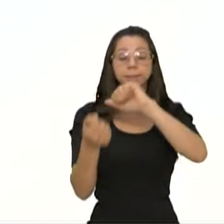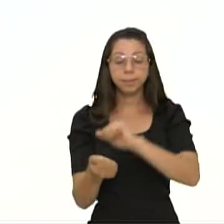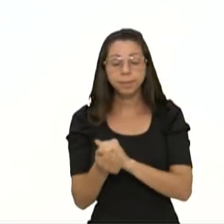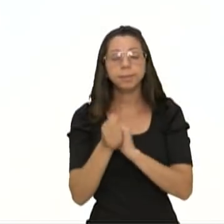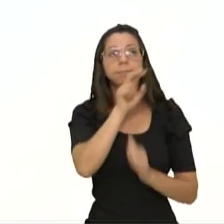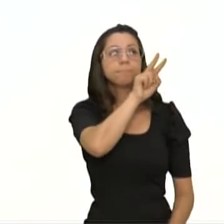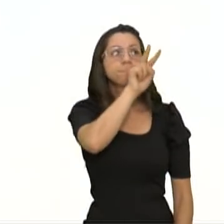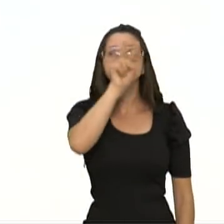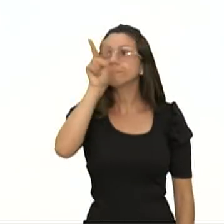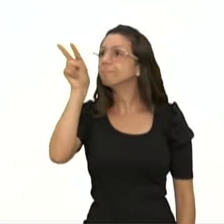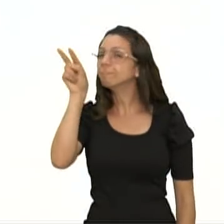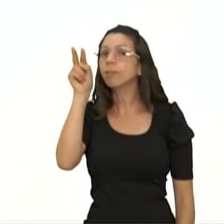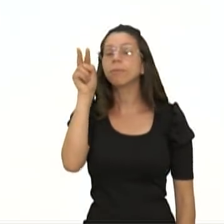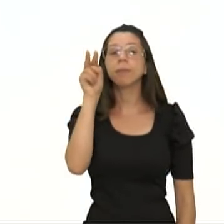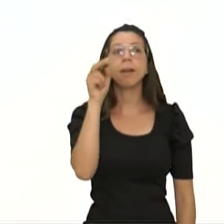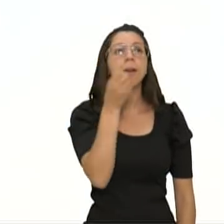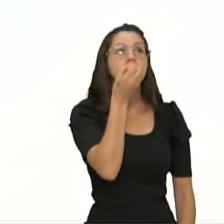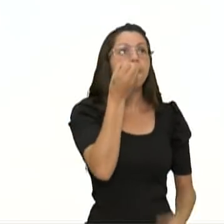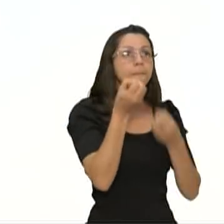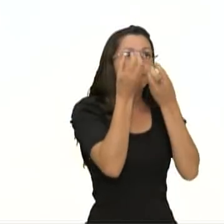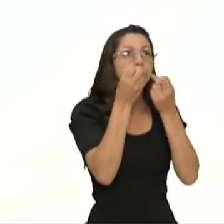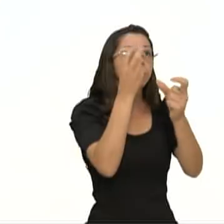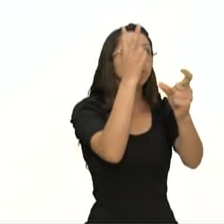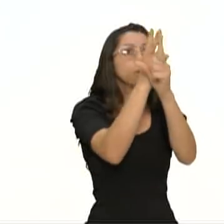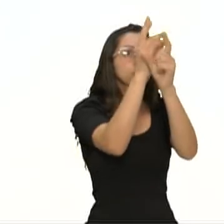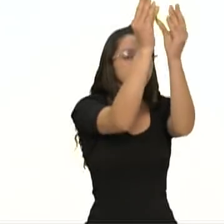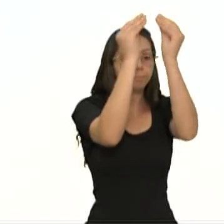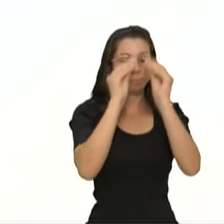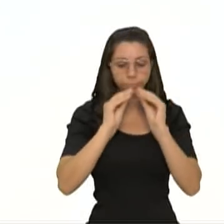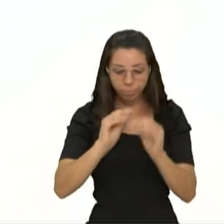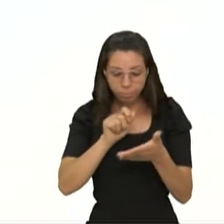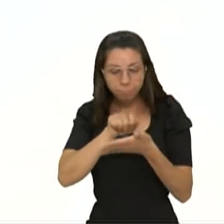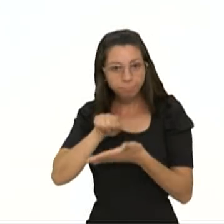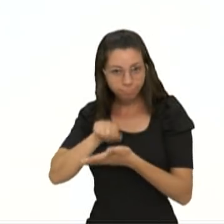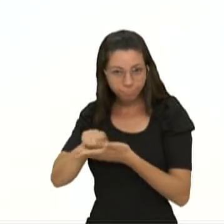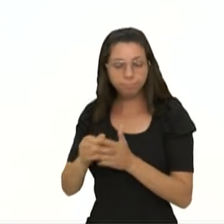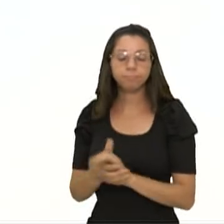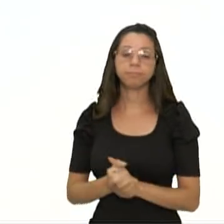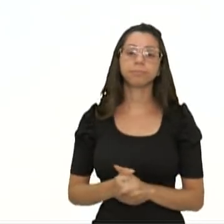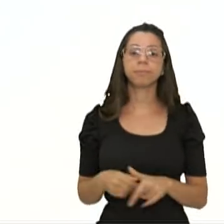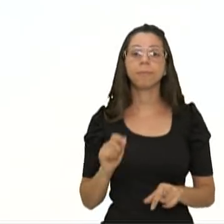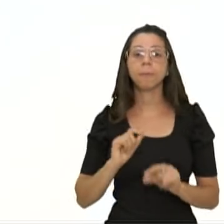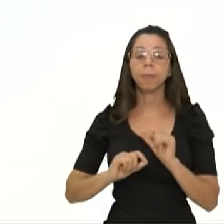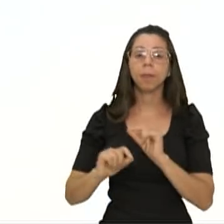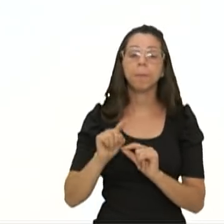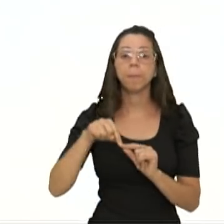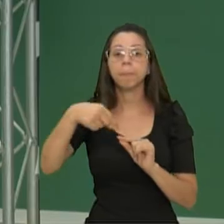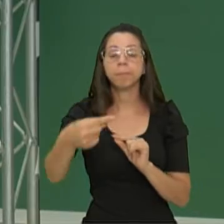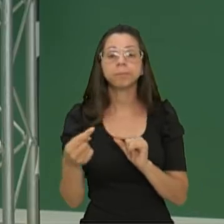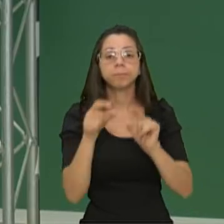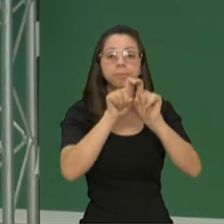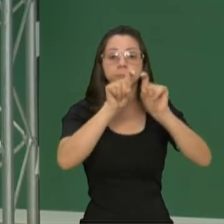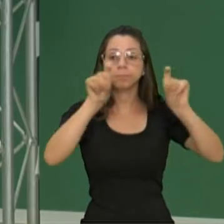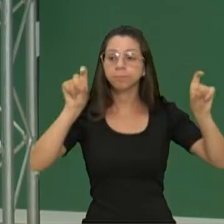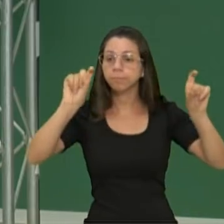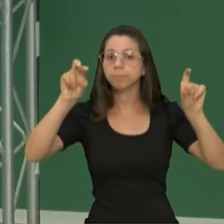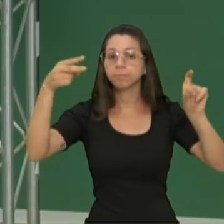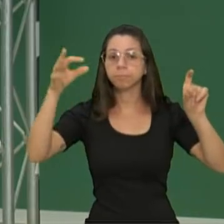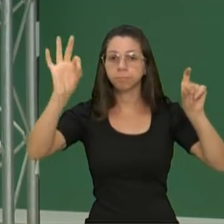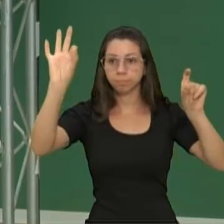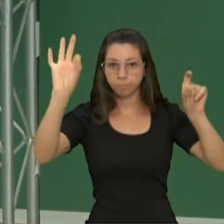teu enunciado. Após você escrever essa equação e deixá-la no formato de uma equação do segundo